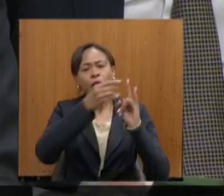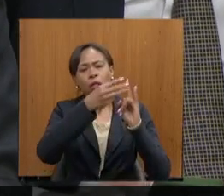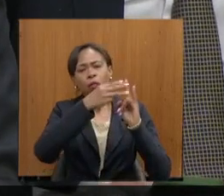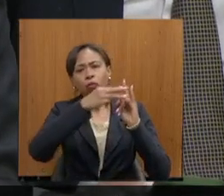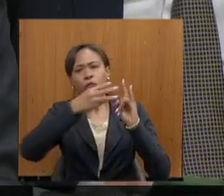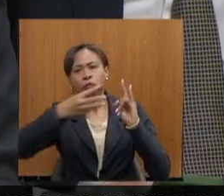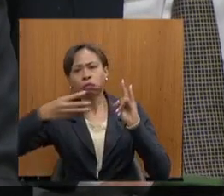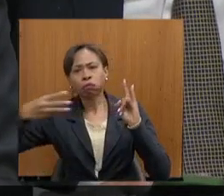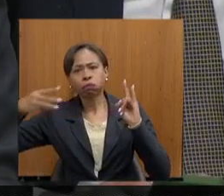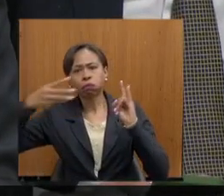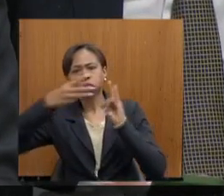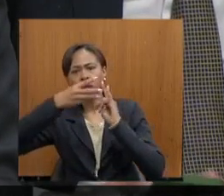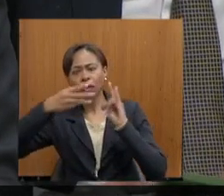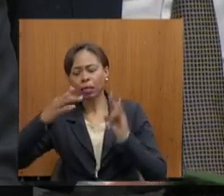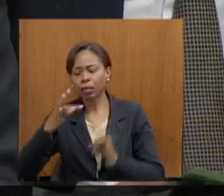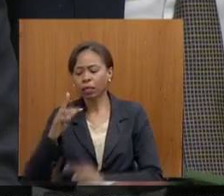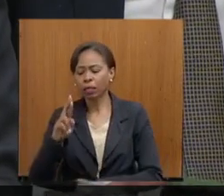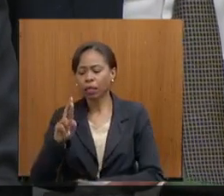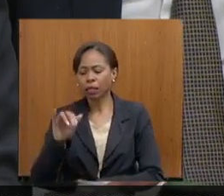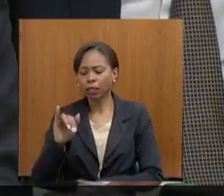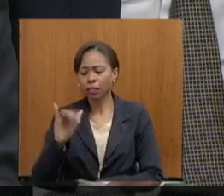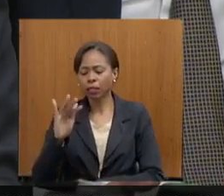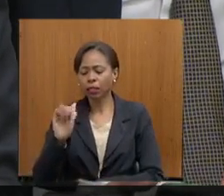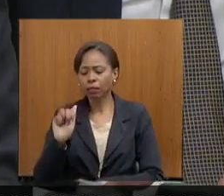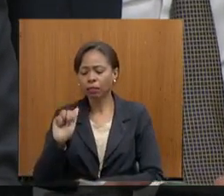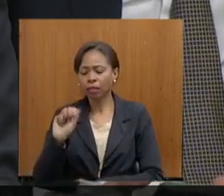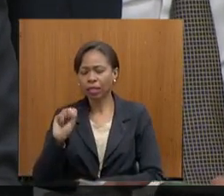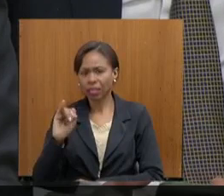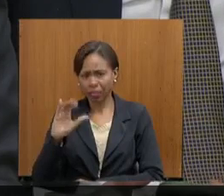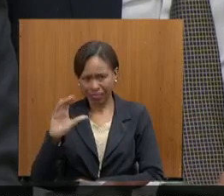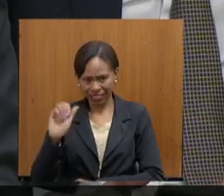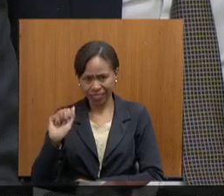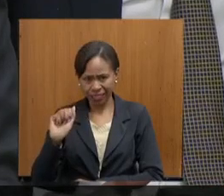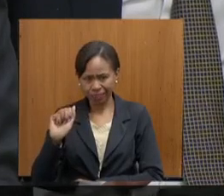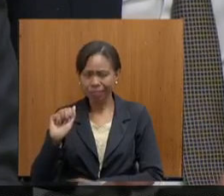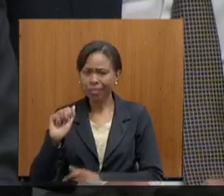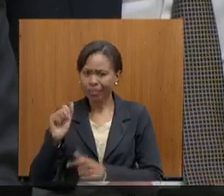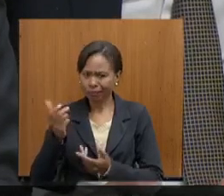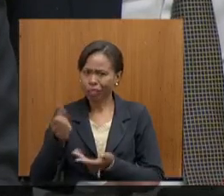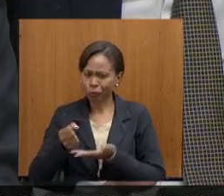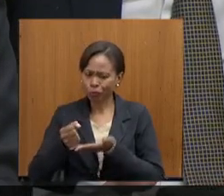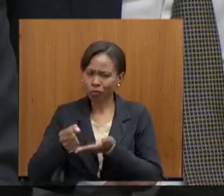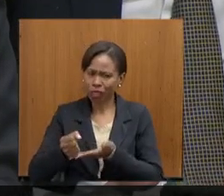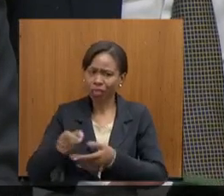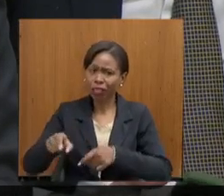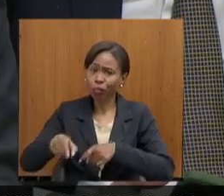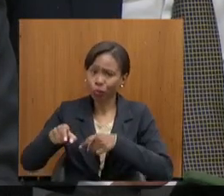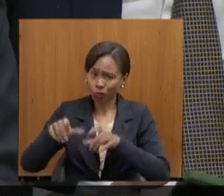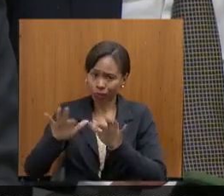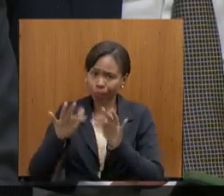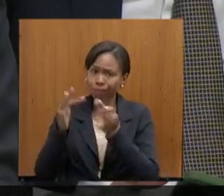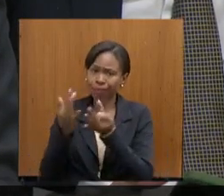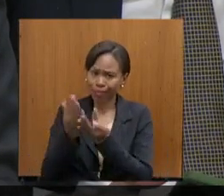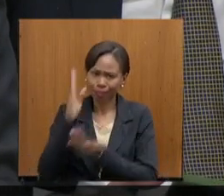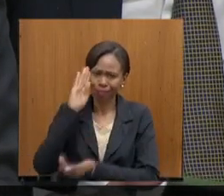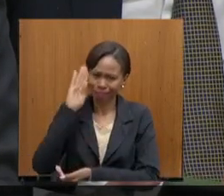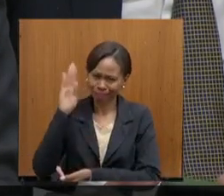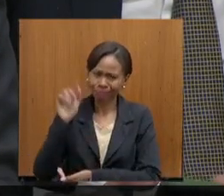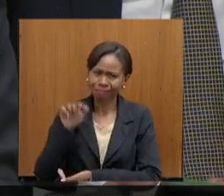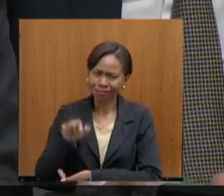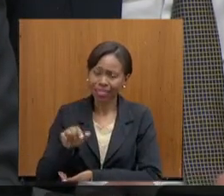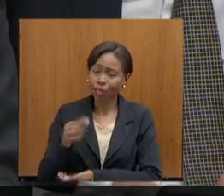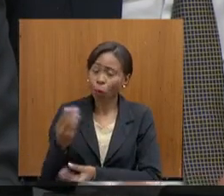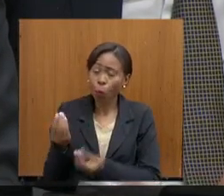possa iniciar né para ajudar a agricultura familiar principalmente nós temos muito muito